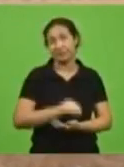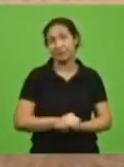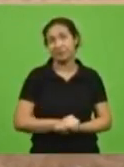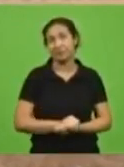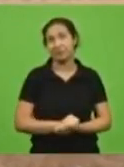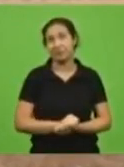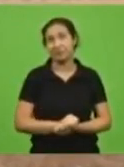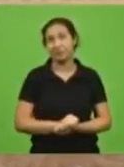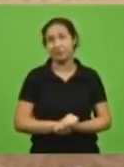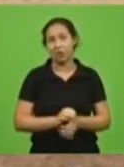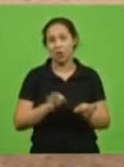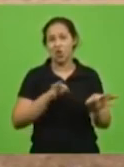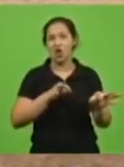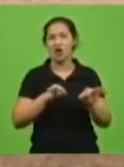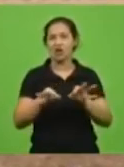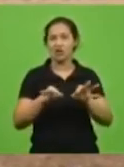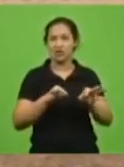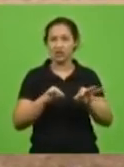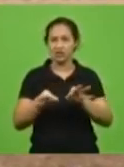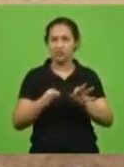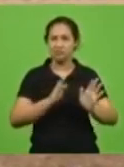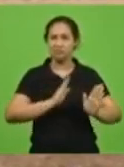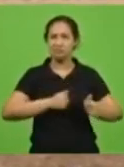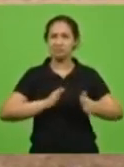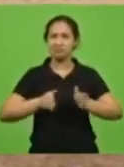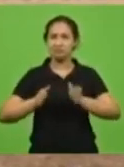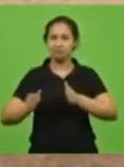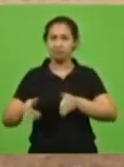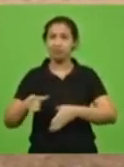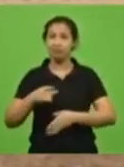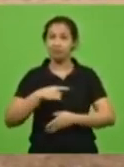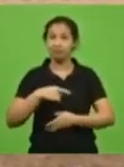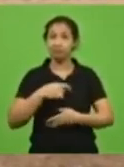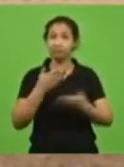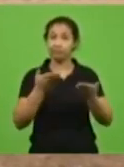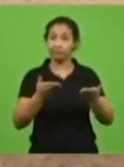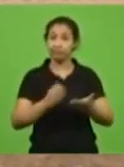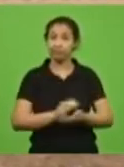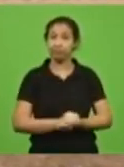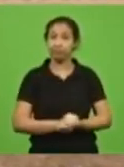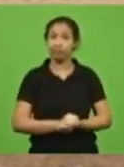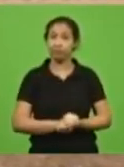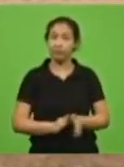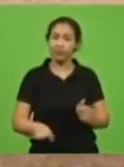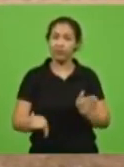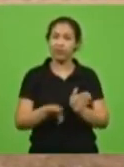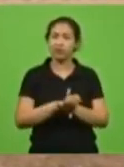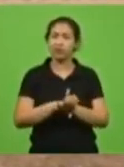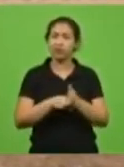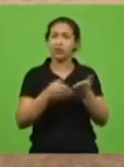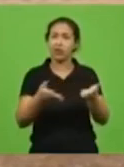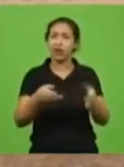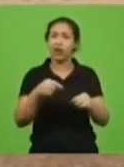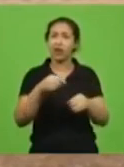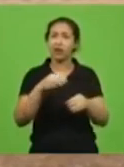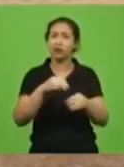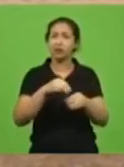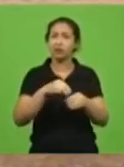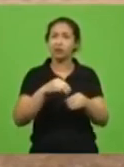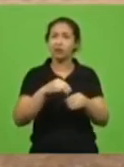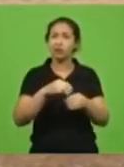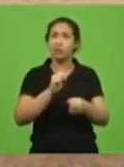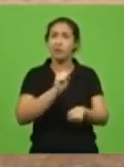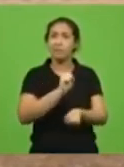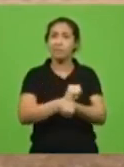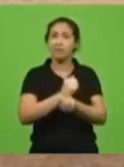muito organizada, de fato. E na chegada na cidade, pararam em frente